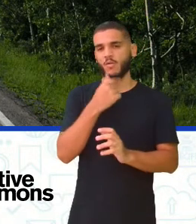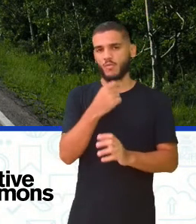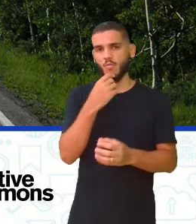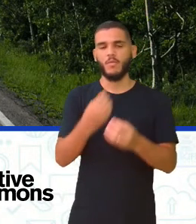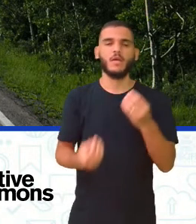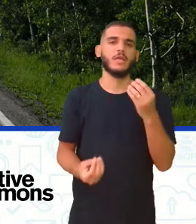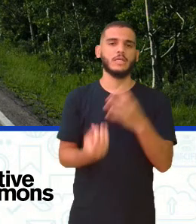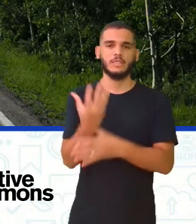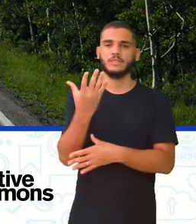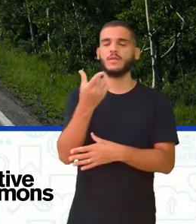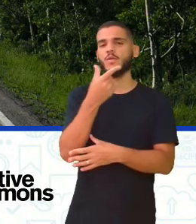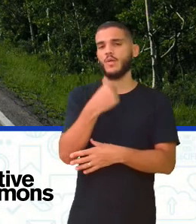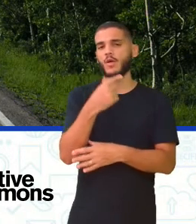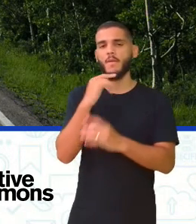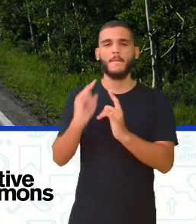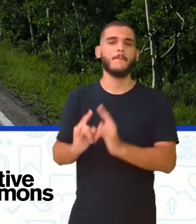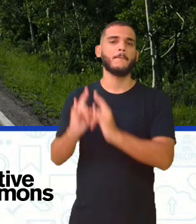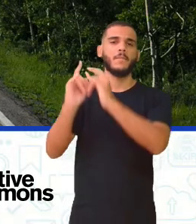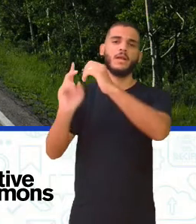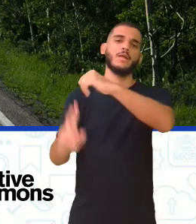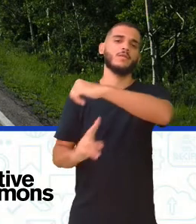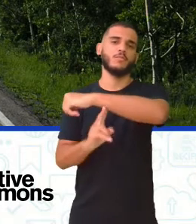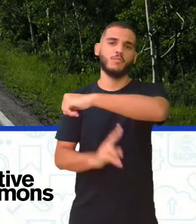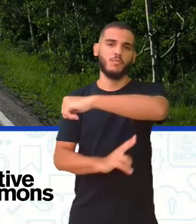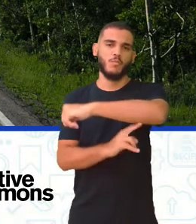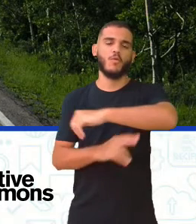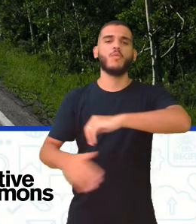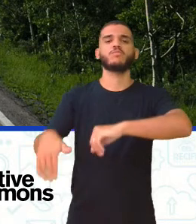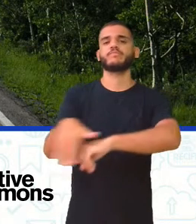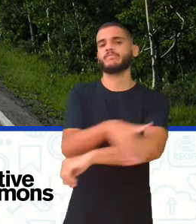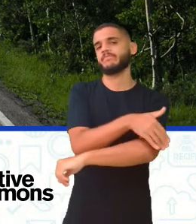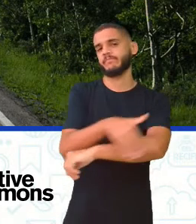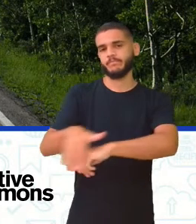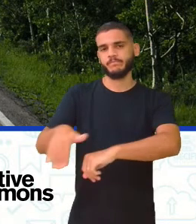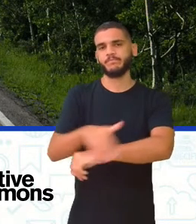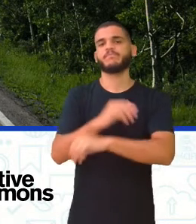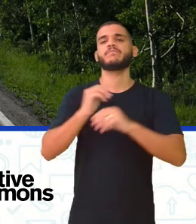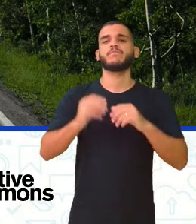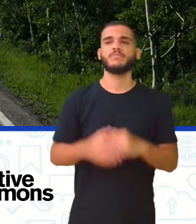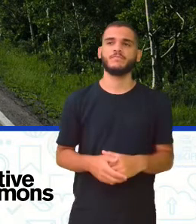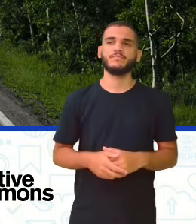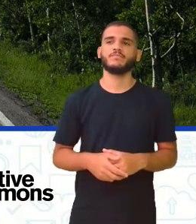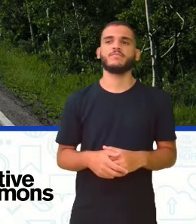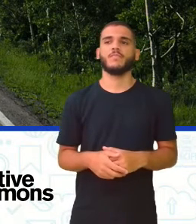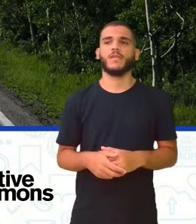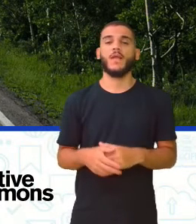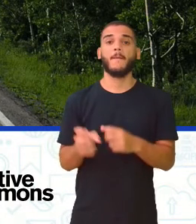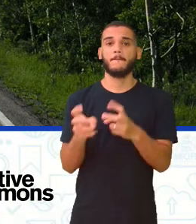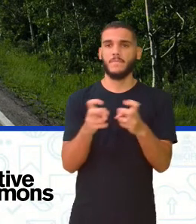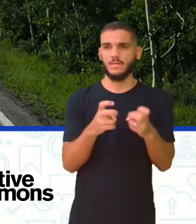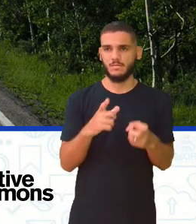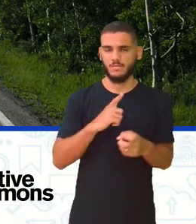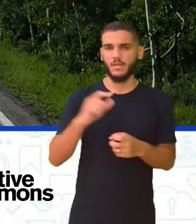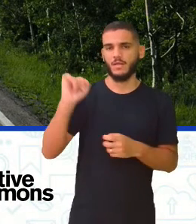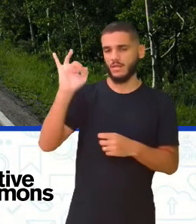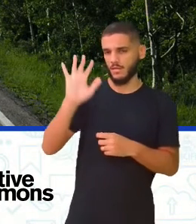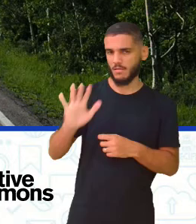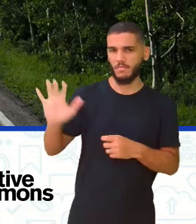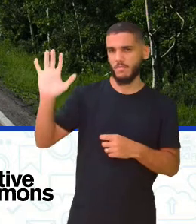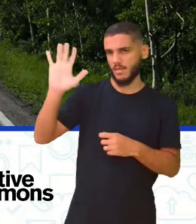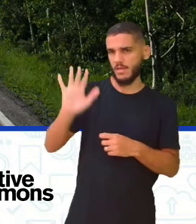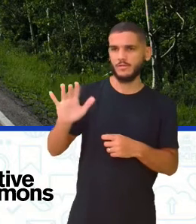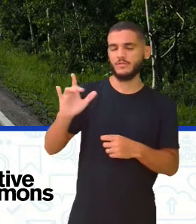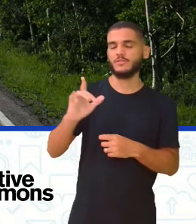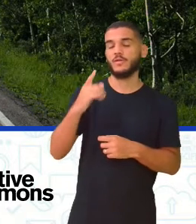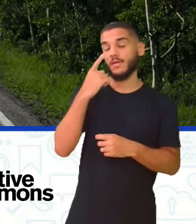como prédios, pontes e rodovias. Você vê aqui uma imagem que nós temos uma rodovia